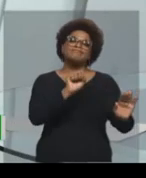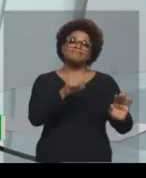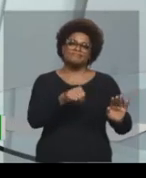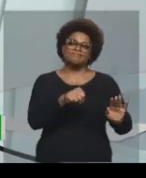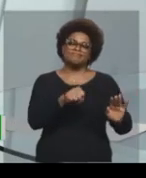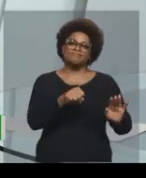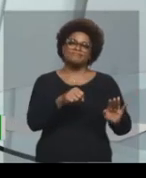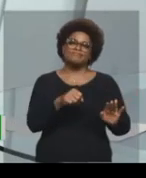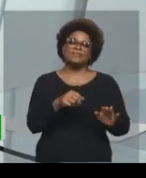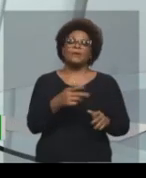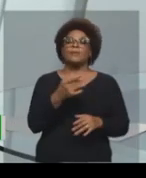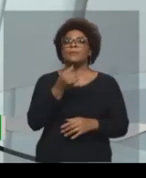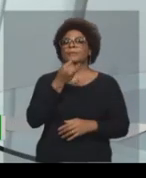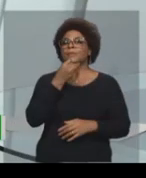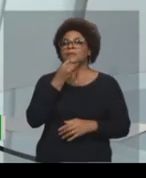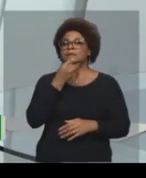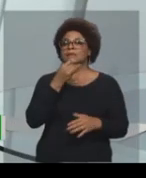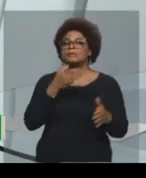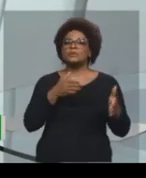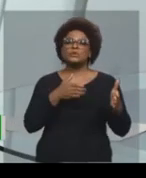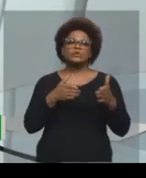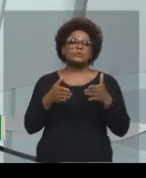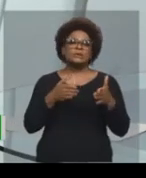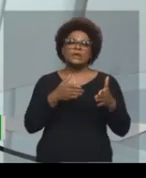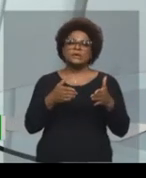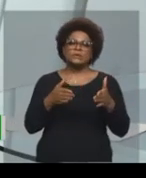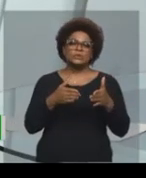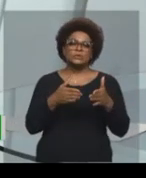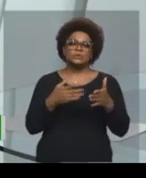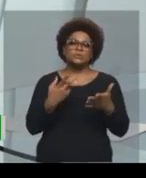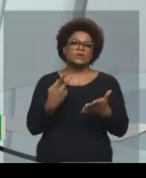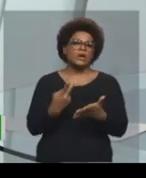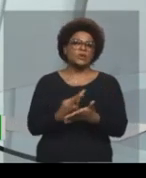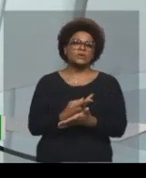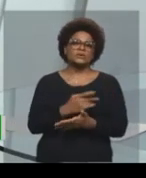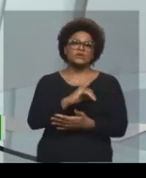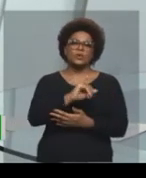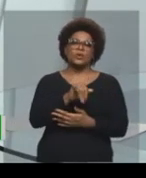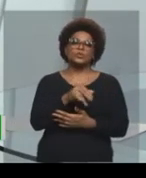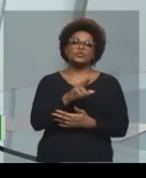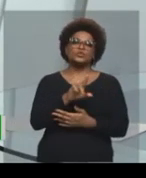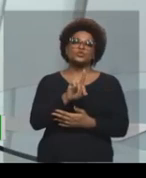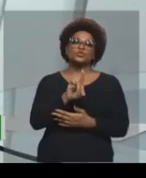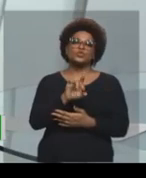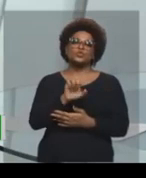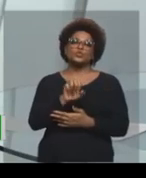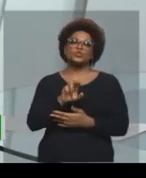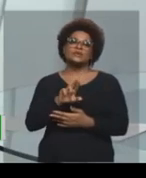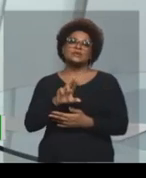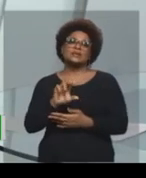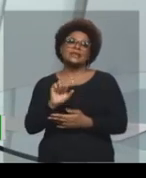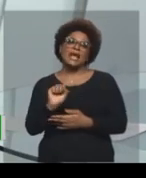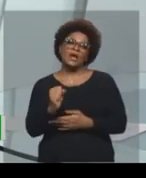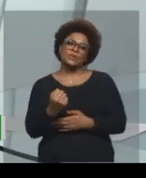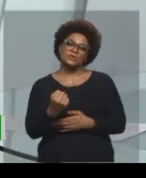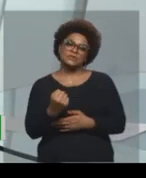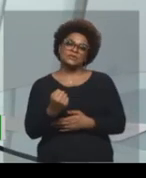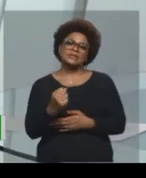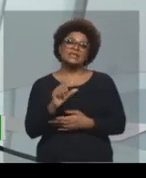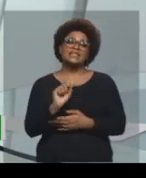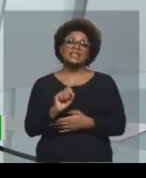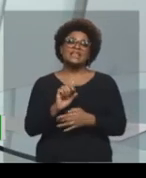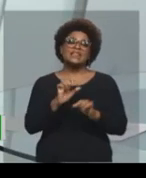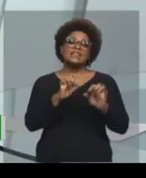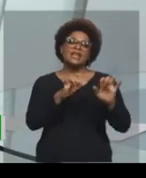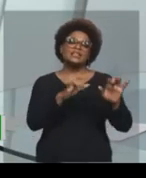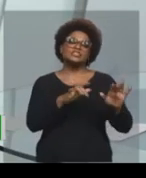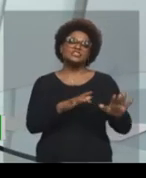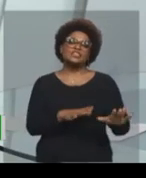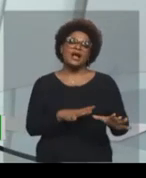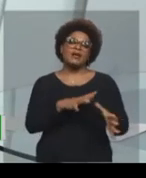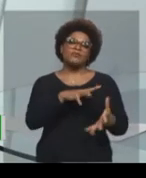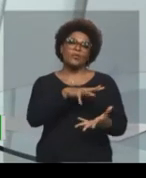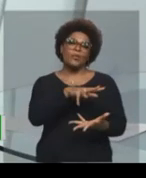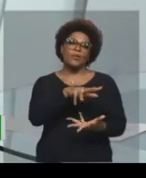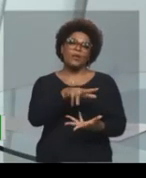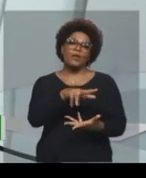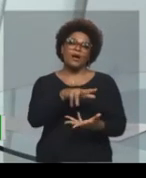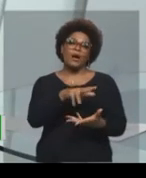judeus, né? Eles saíam da terra natal e iam para outros lugares, né? No caso